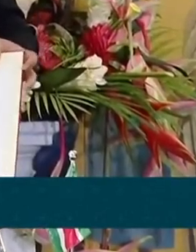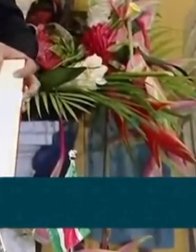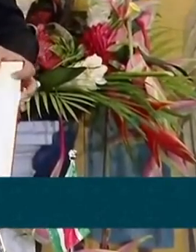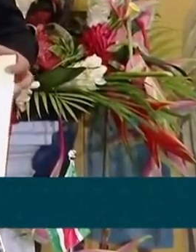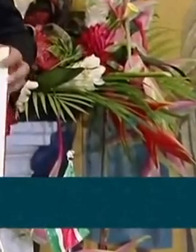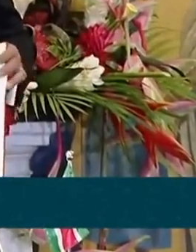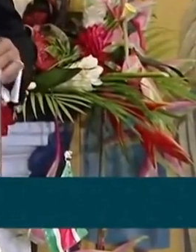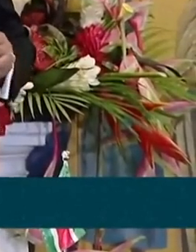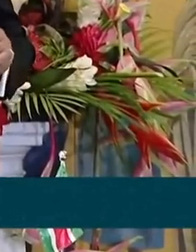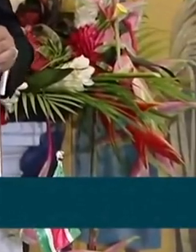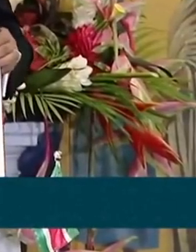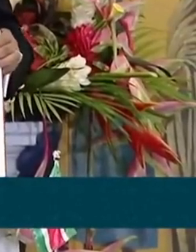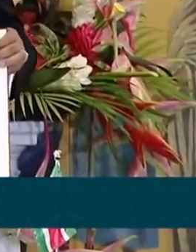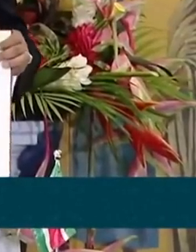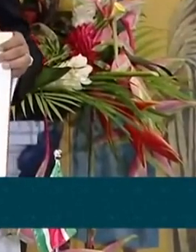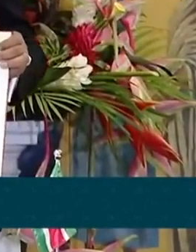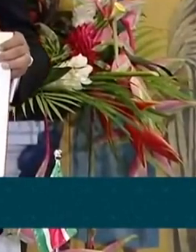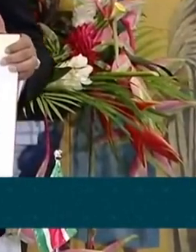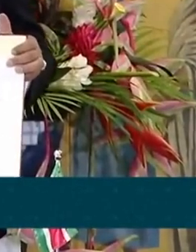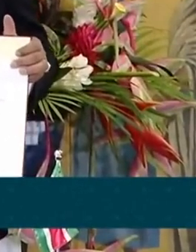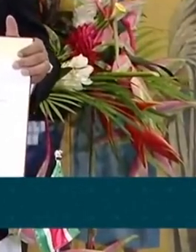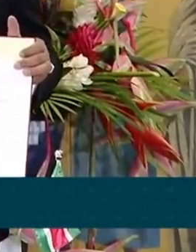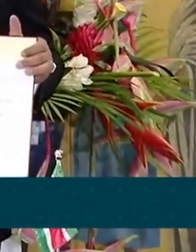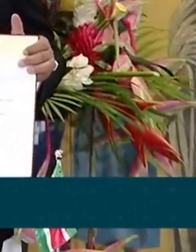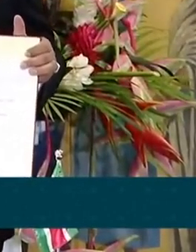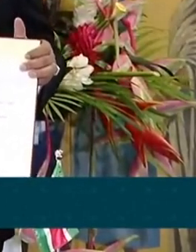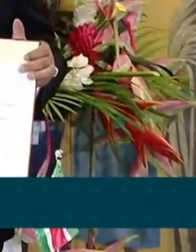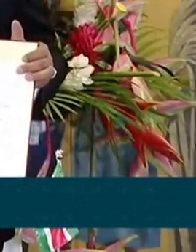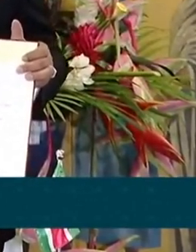segurança e defesa com o governo local